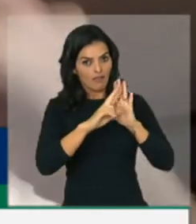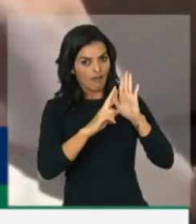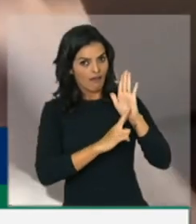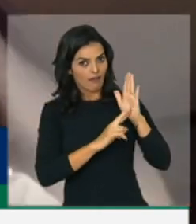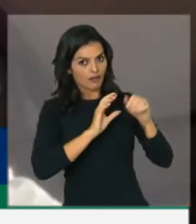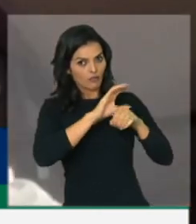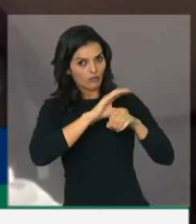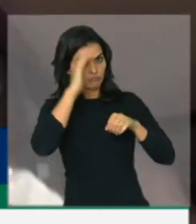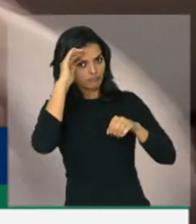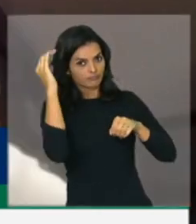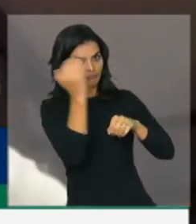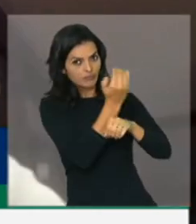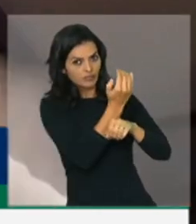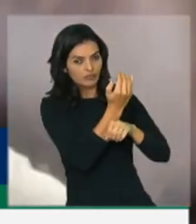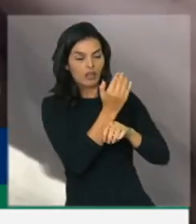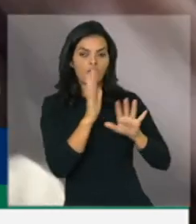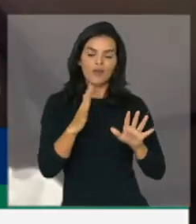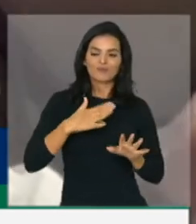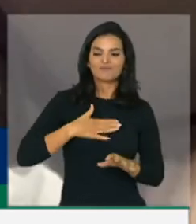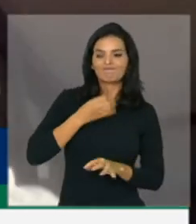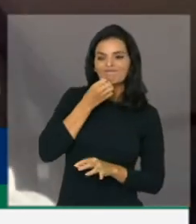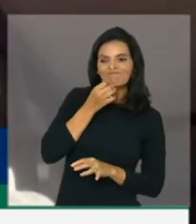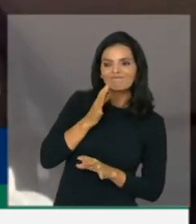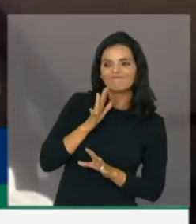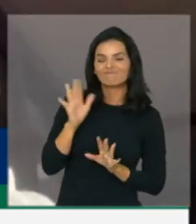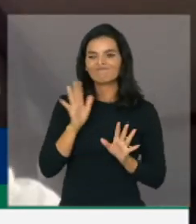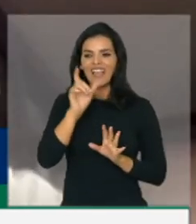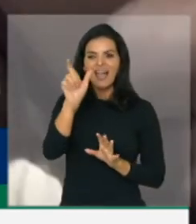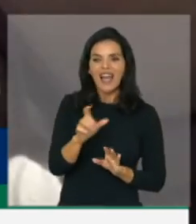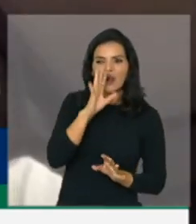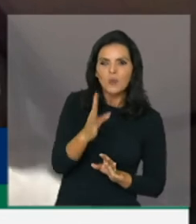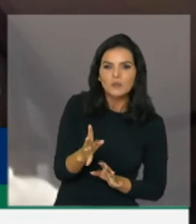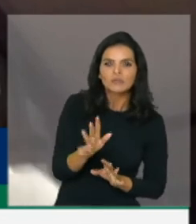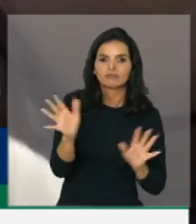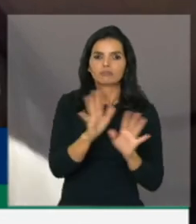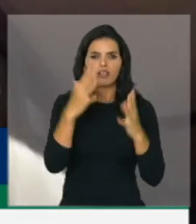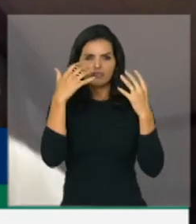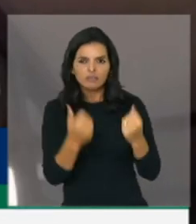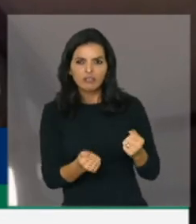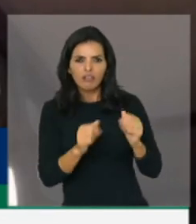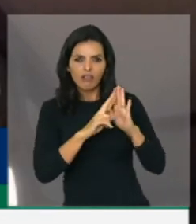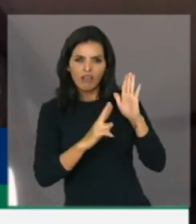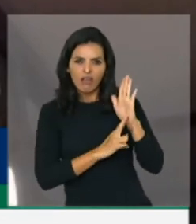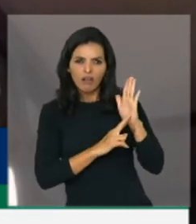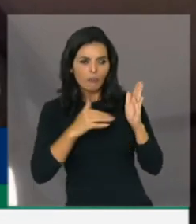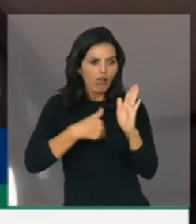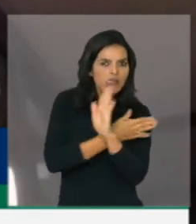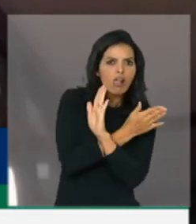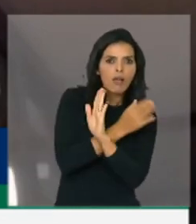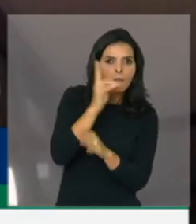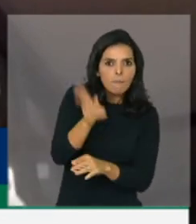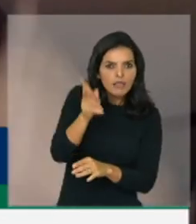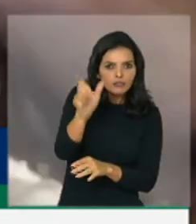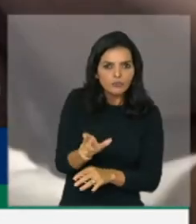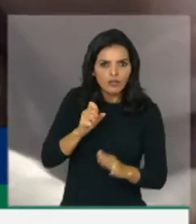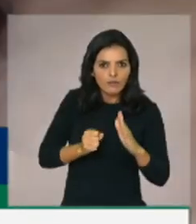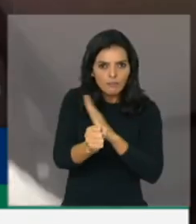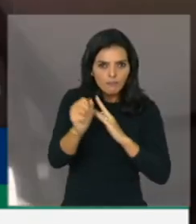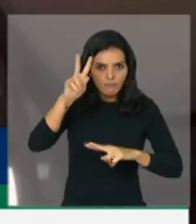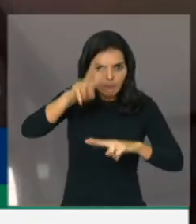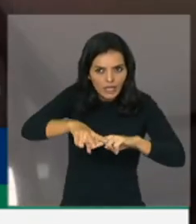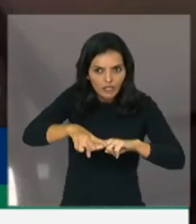sejam cumpridas, goste-se ou não do acusado. Se aceitarmos seguir as regras para manter o deputado Daniel preso, e é isso que